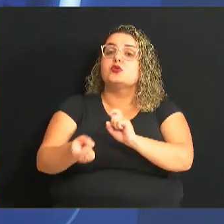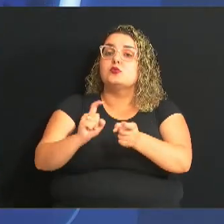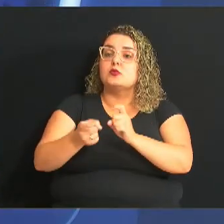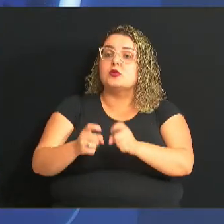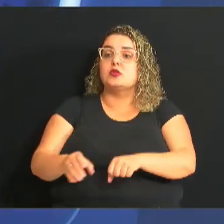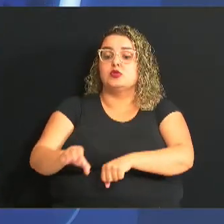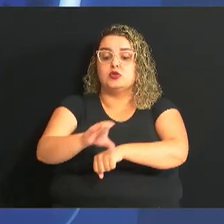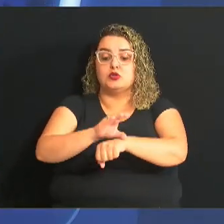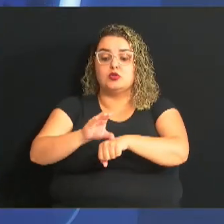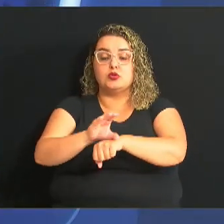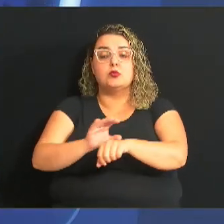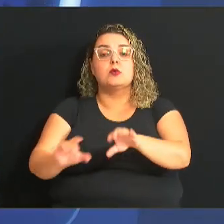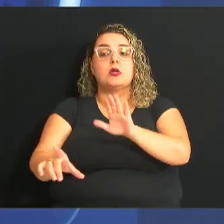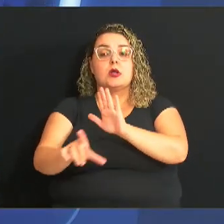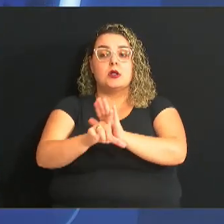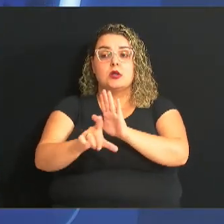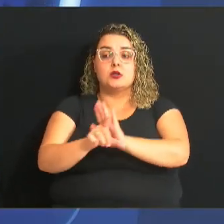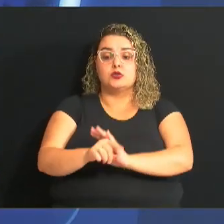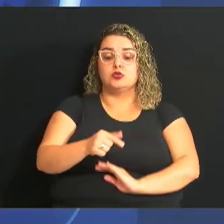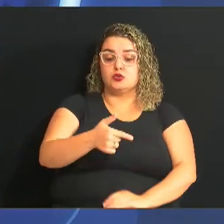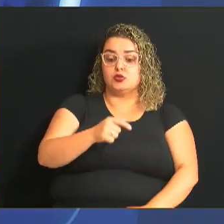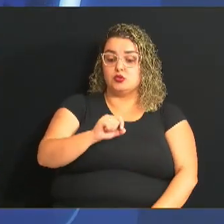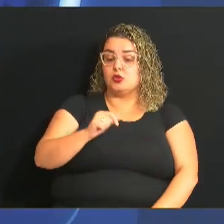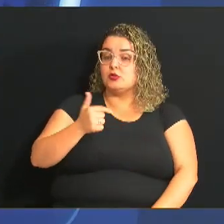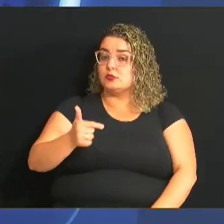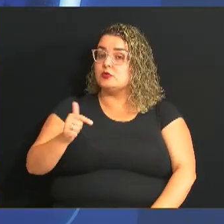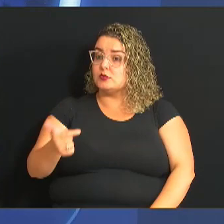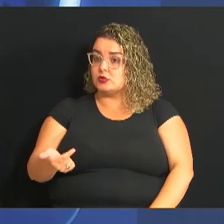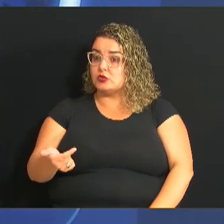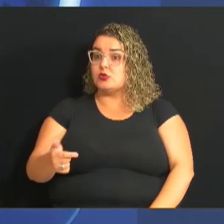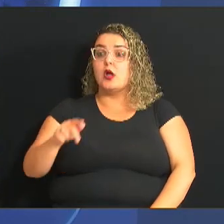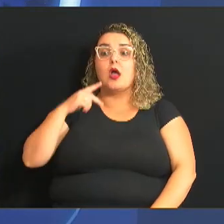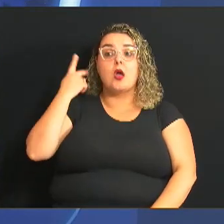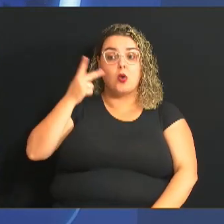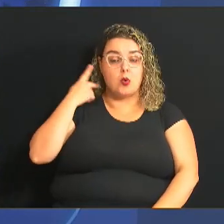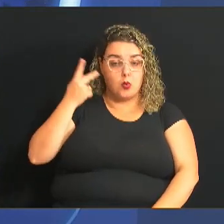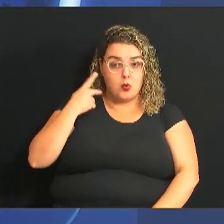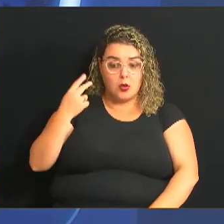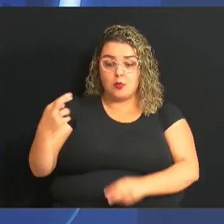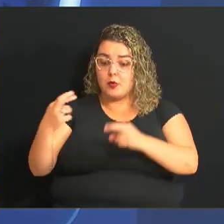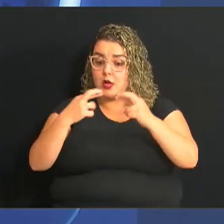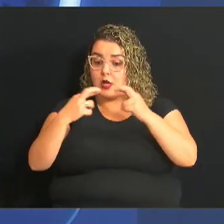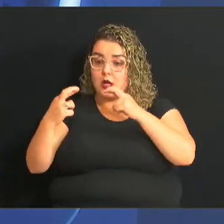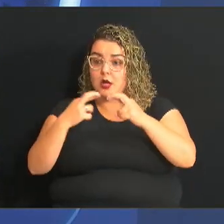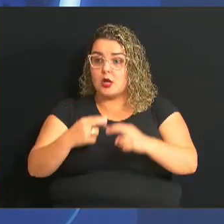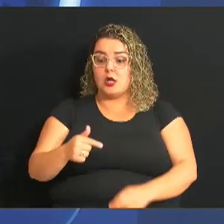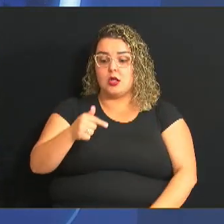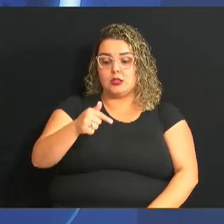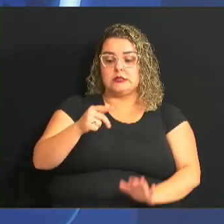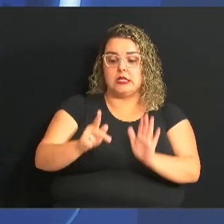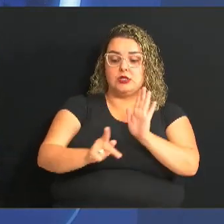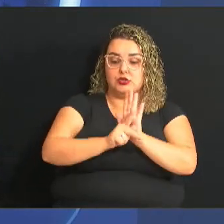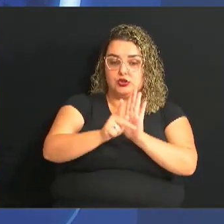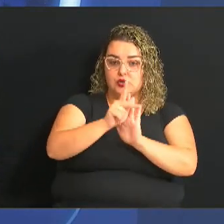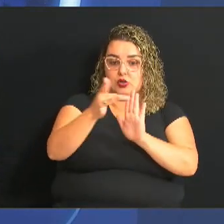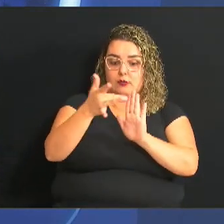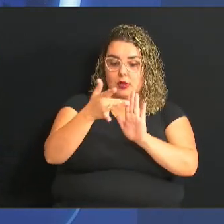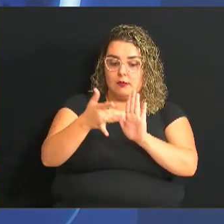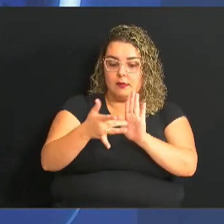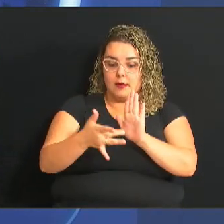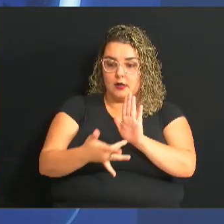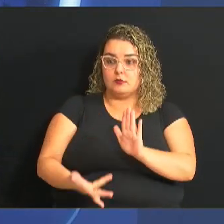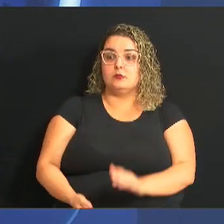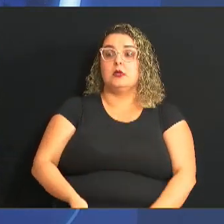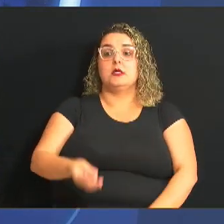de Constituição e Legalidade de 2022, onde os vereadores analisaram 7 projetos da pauta, mas